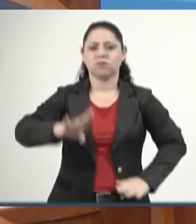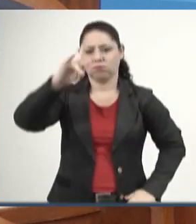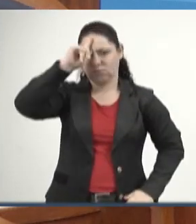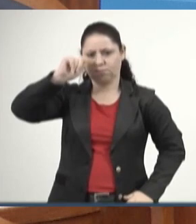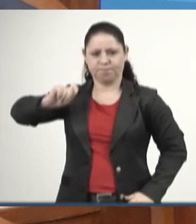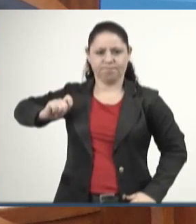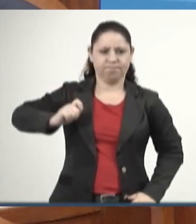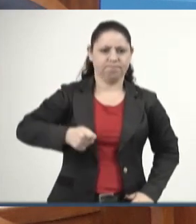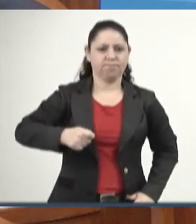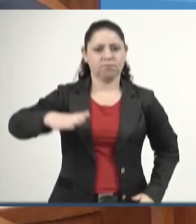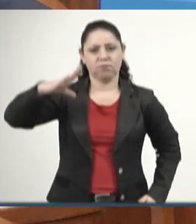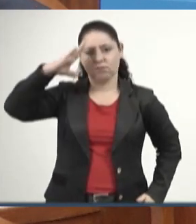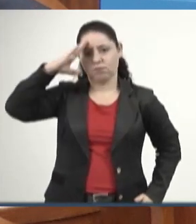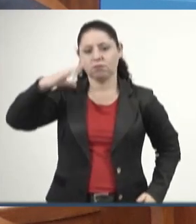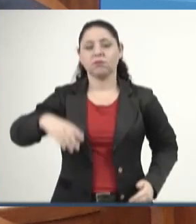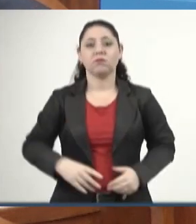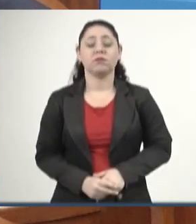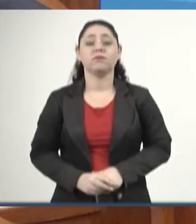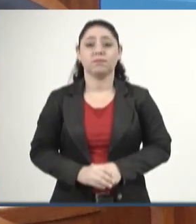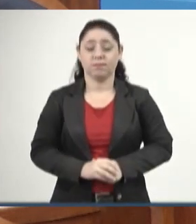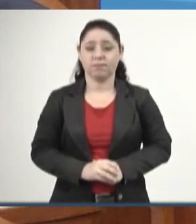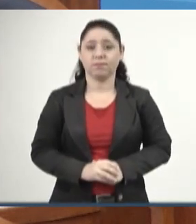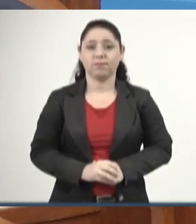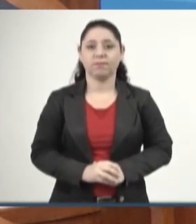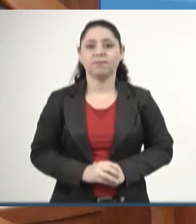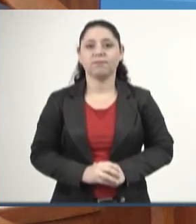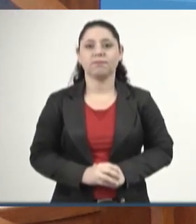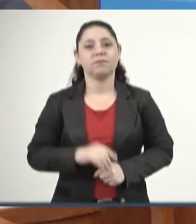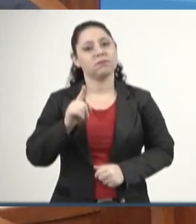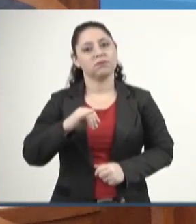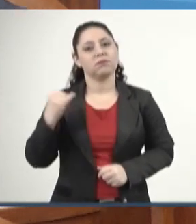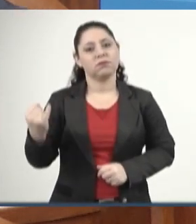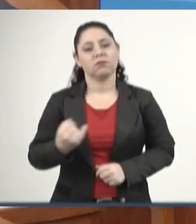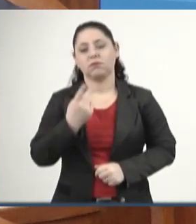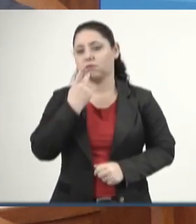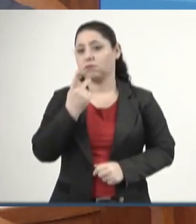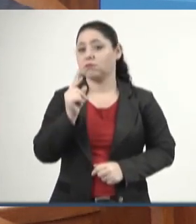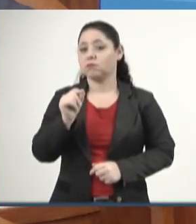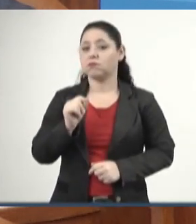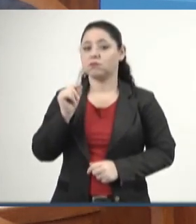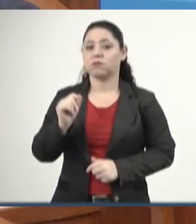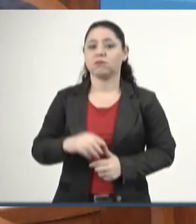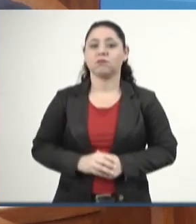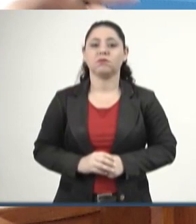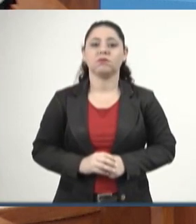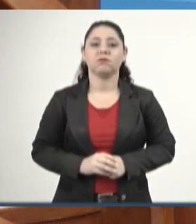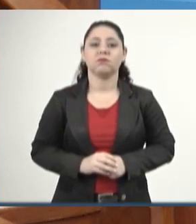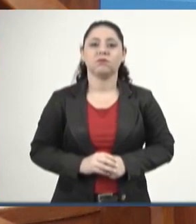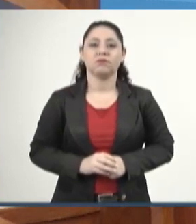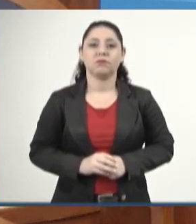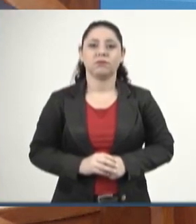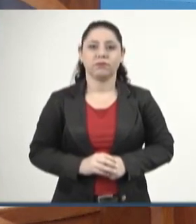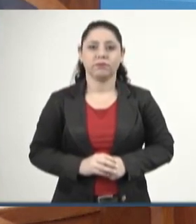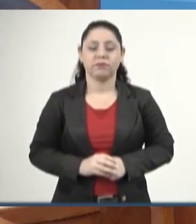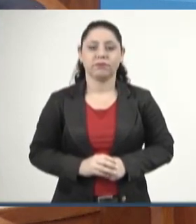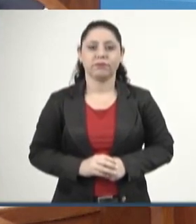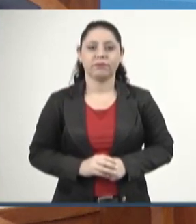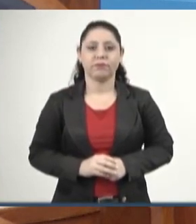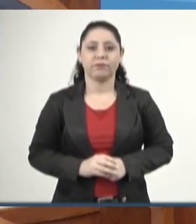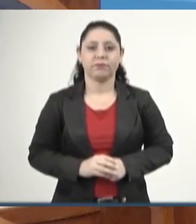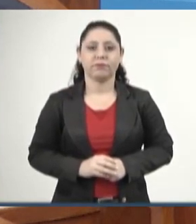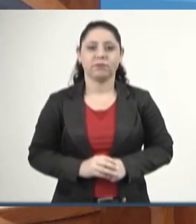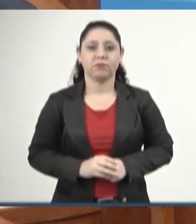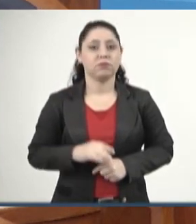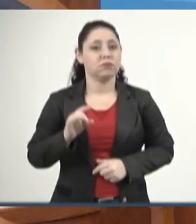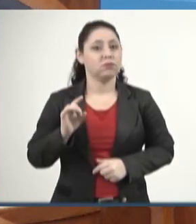um regime militar. E é importante dizer que